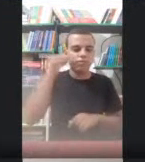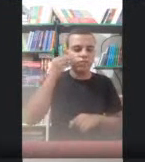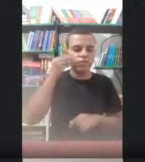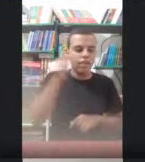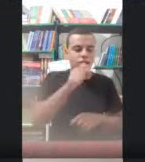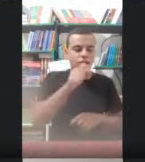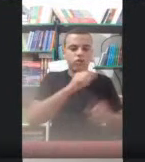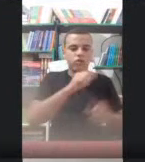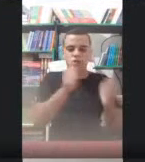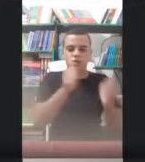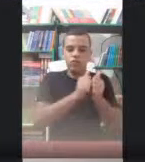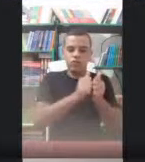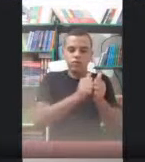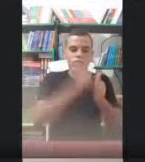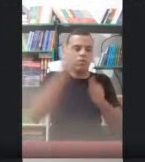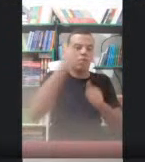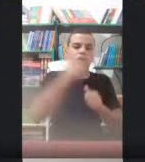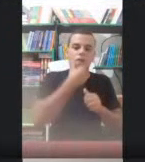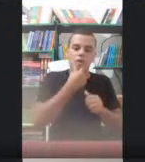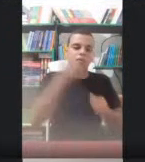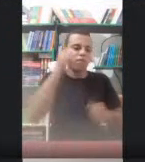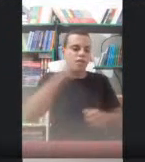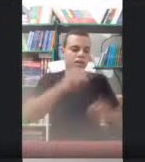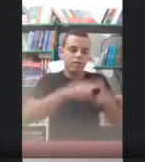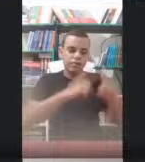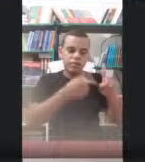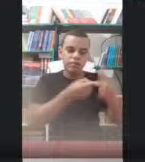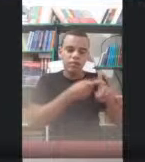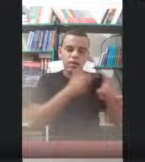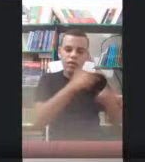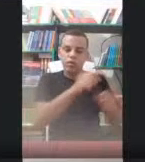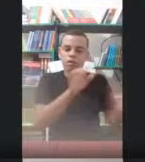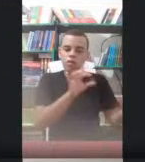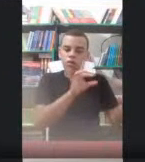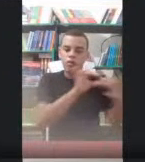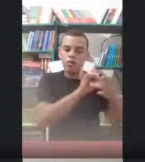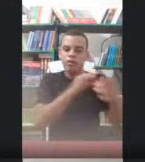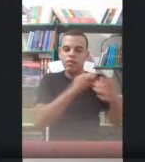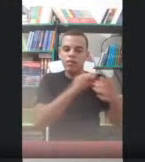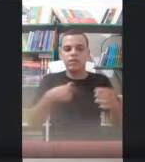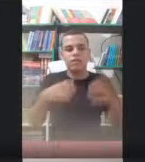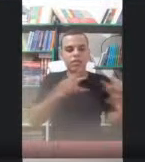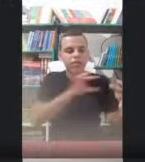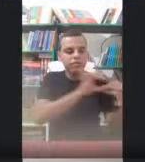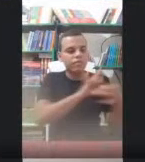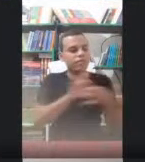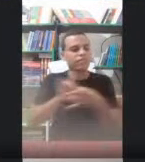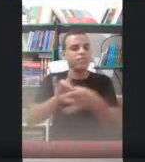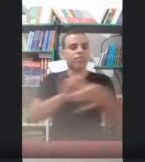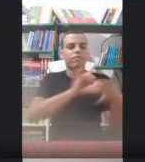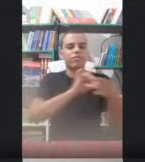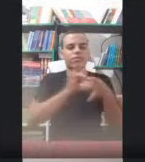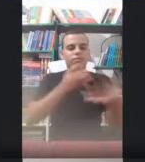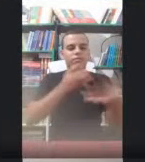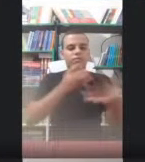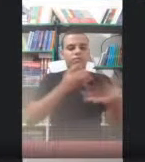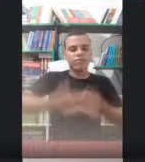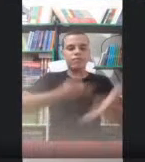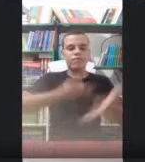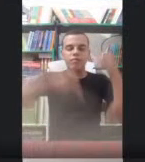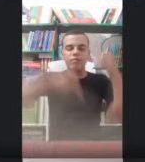as gestantes, e foi construindo, né, esse vínculo, né, que até a enfermeira colocou